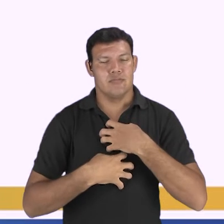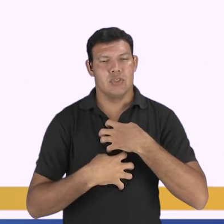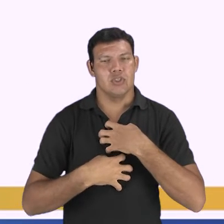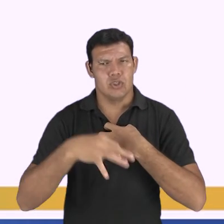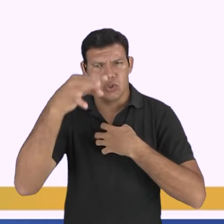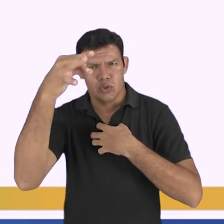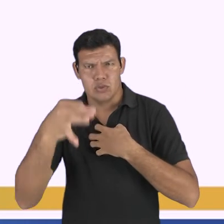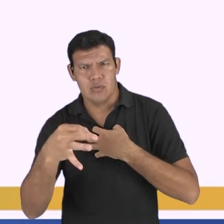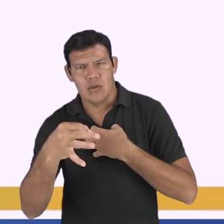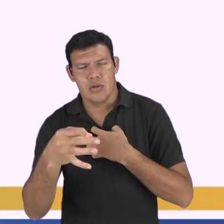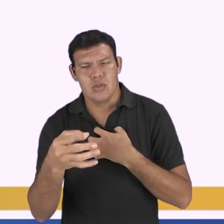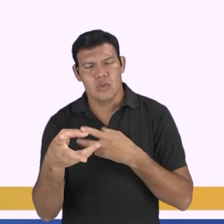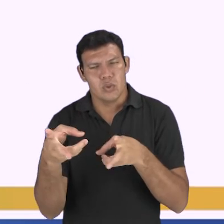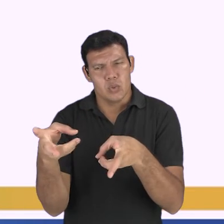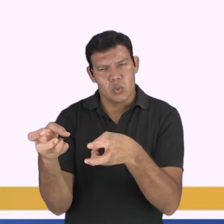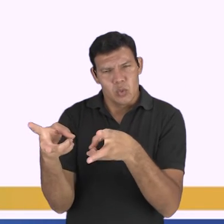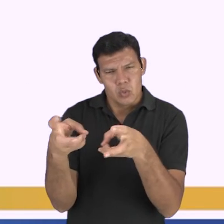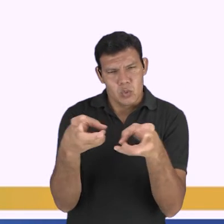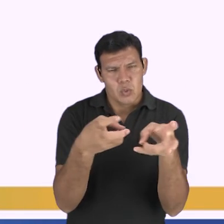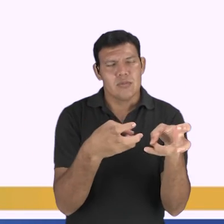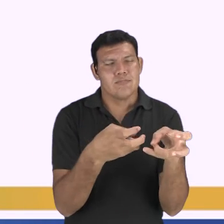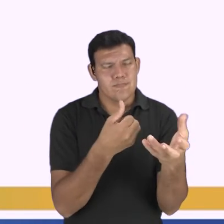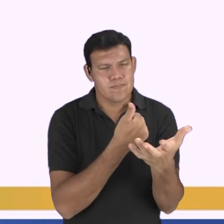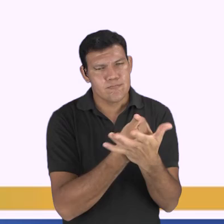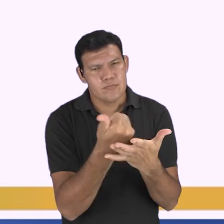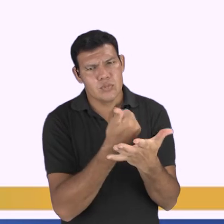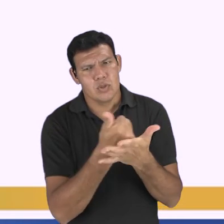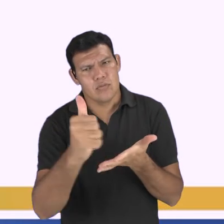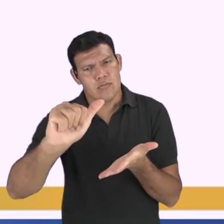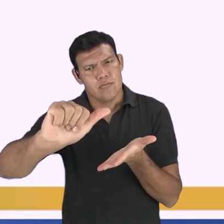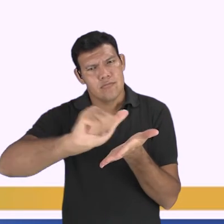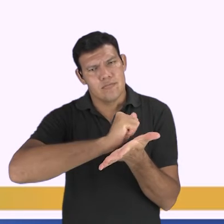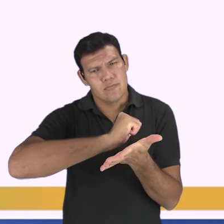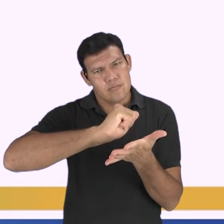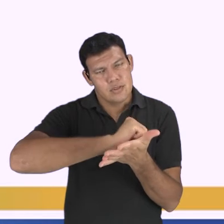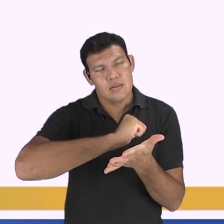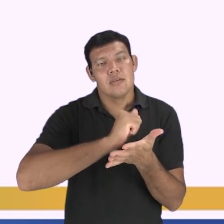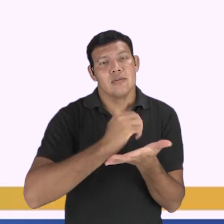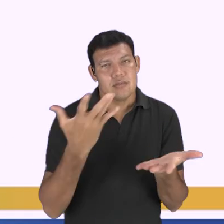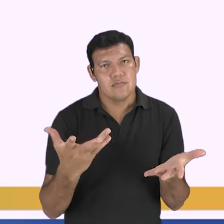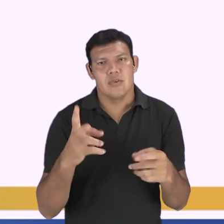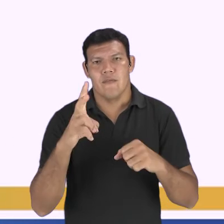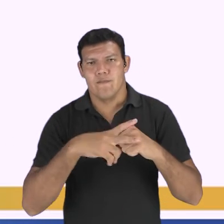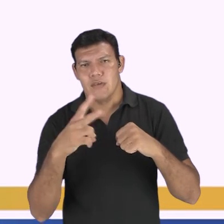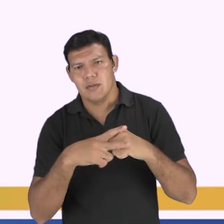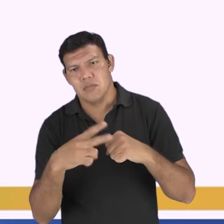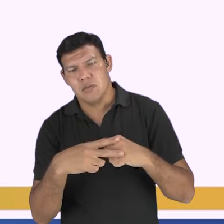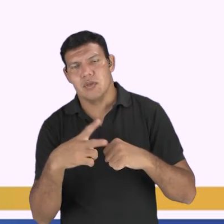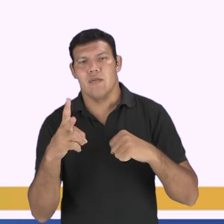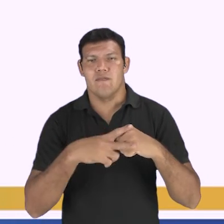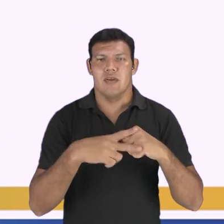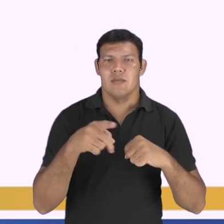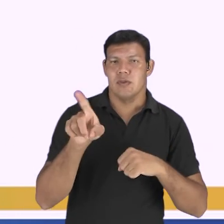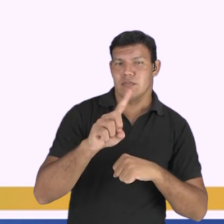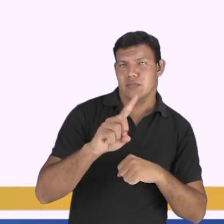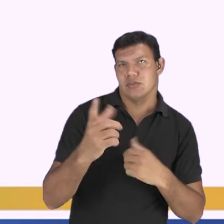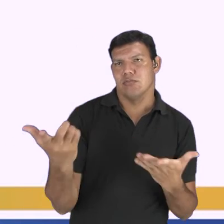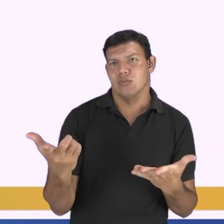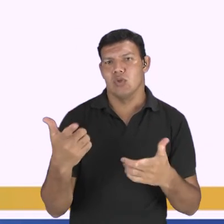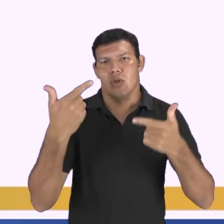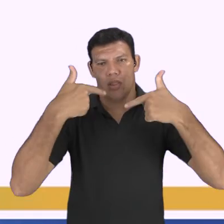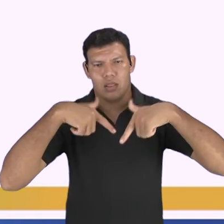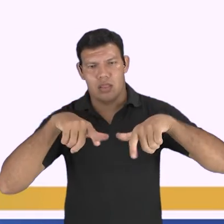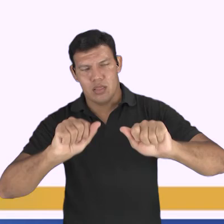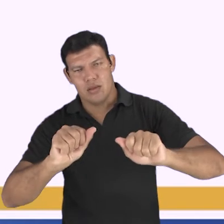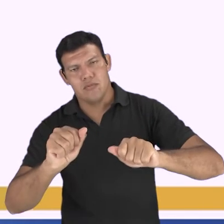ou deles determinadas reações, verbais ou não verbais. Então, quando a gente ali utiliza a linguagem, seja escrita ou falada, a gente